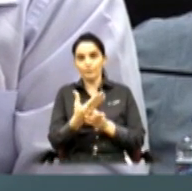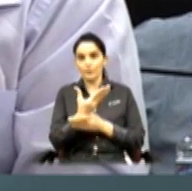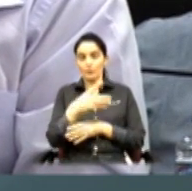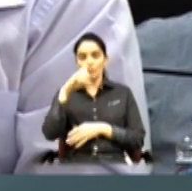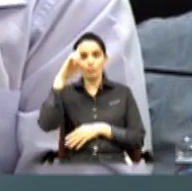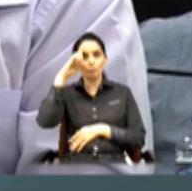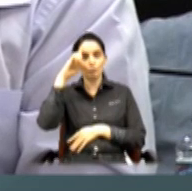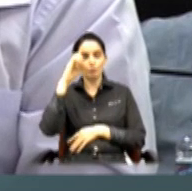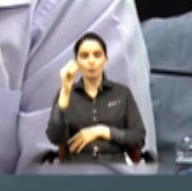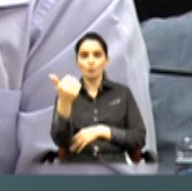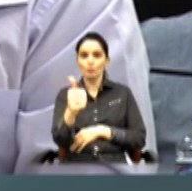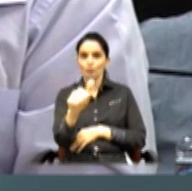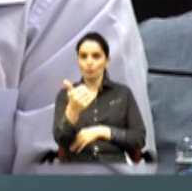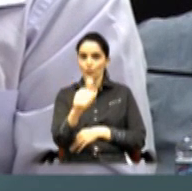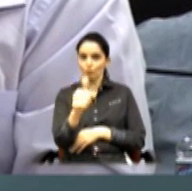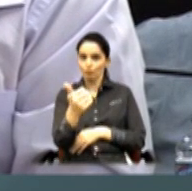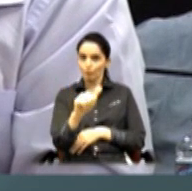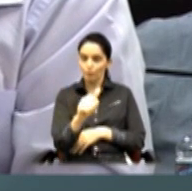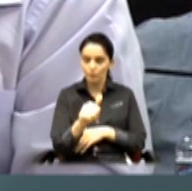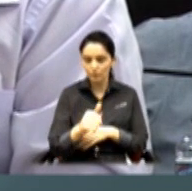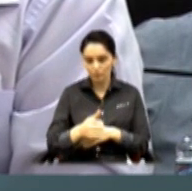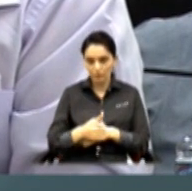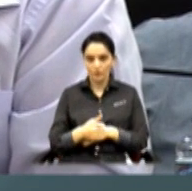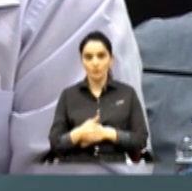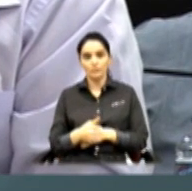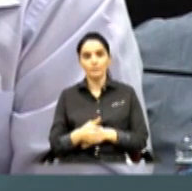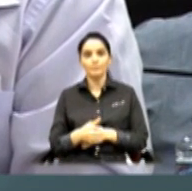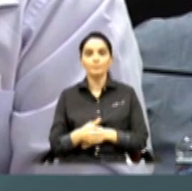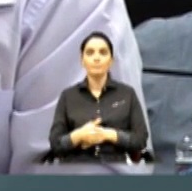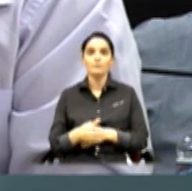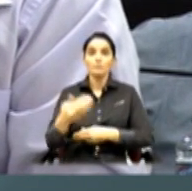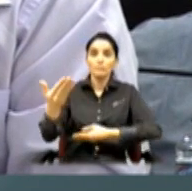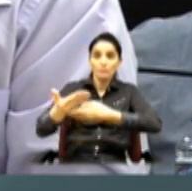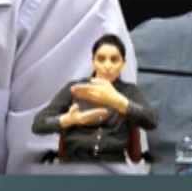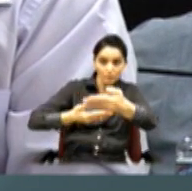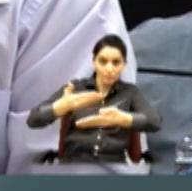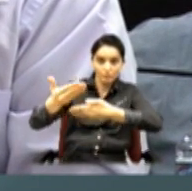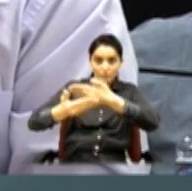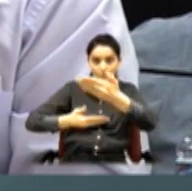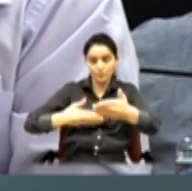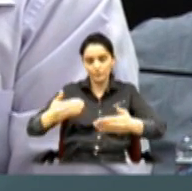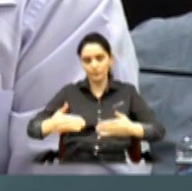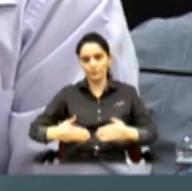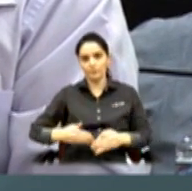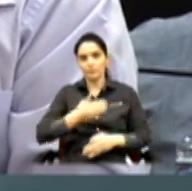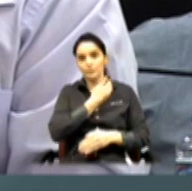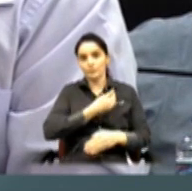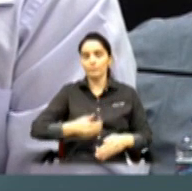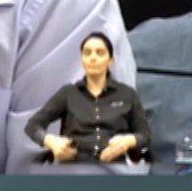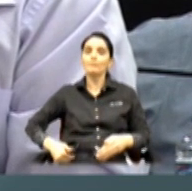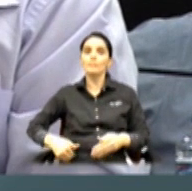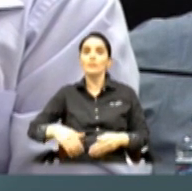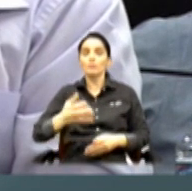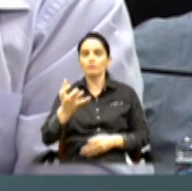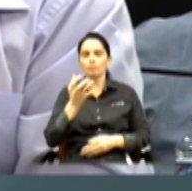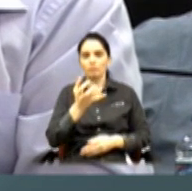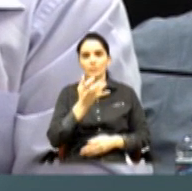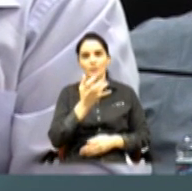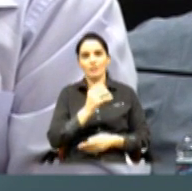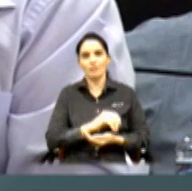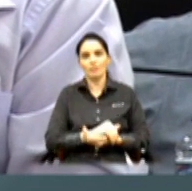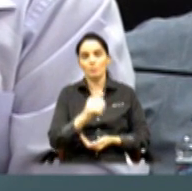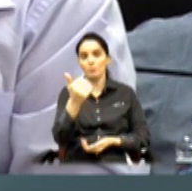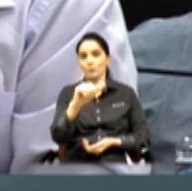lei 65/2015 institui no calendário oficial do município o Dia do Profissional do Campo de